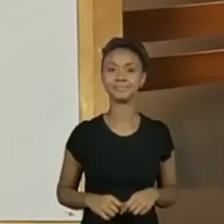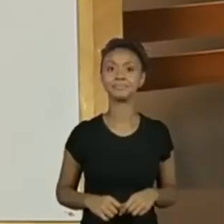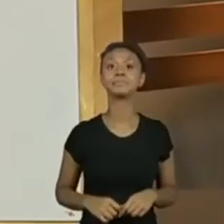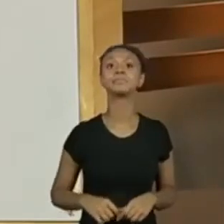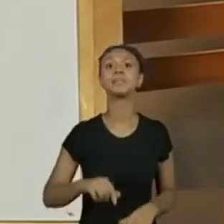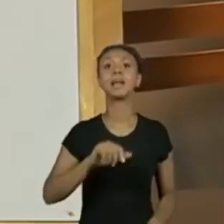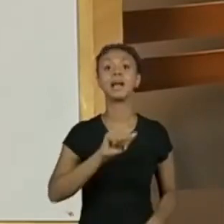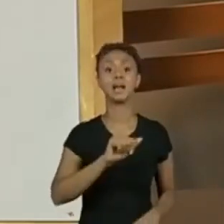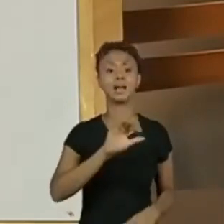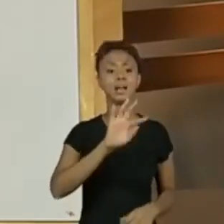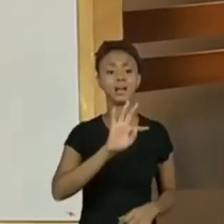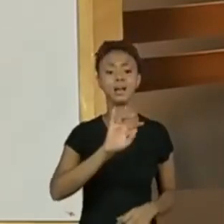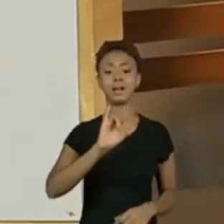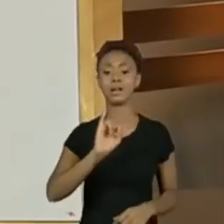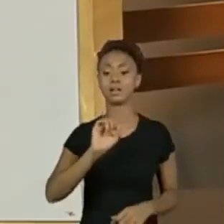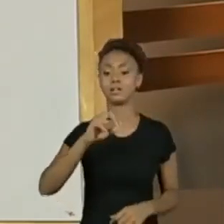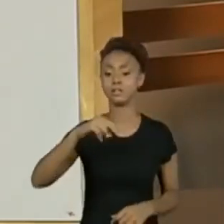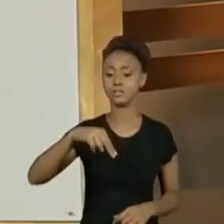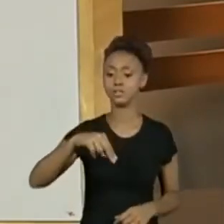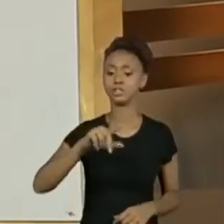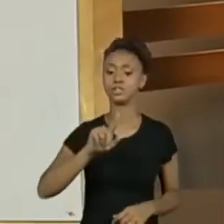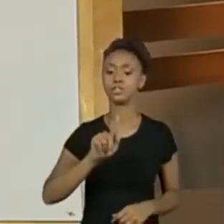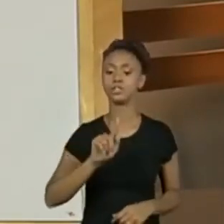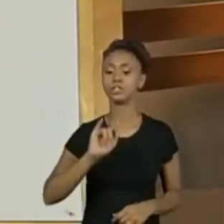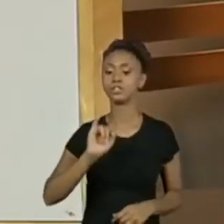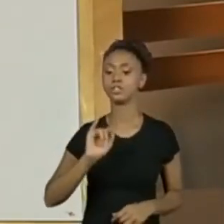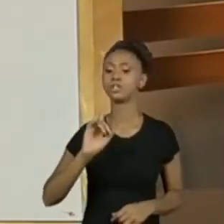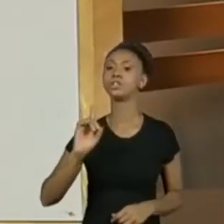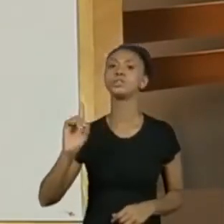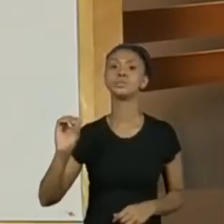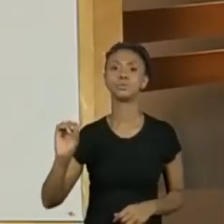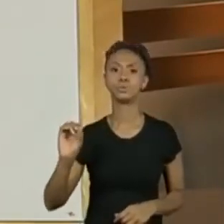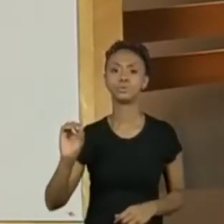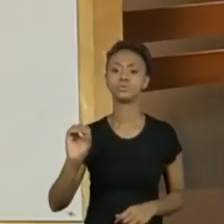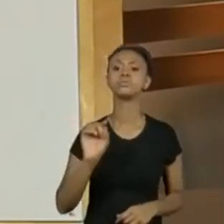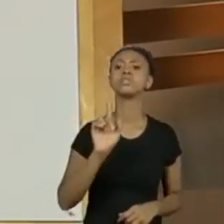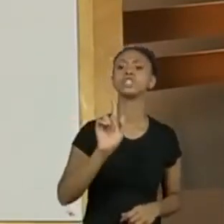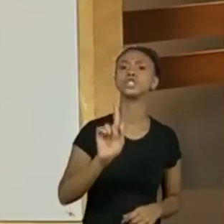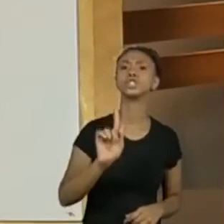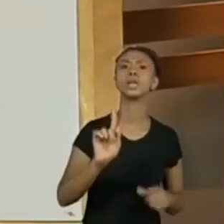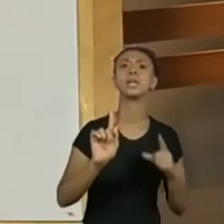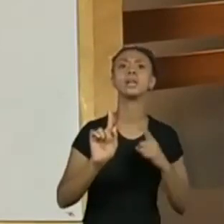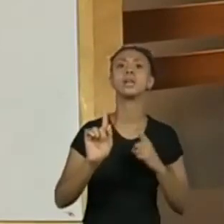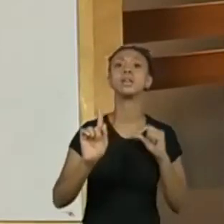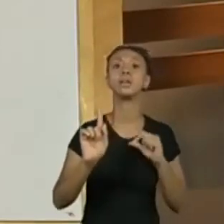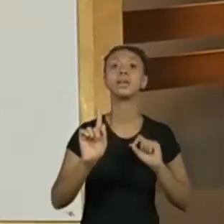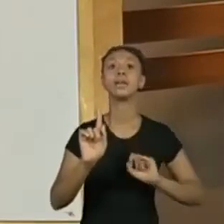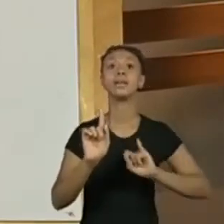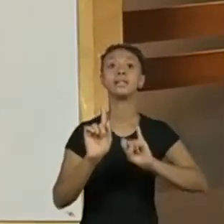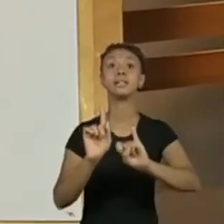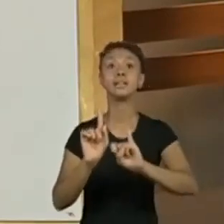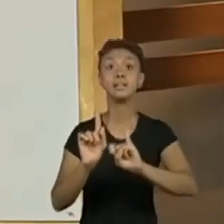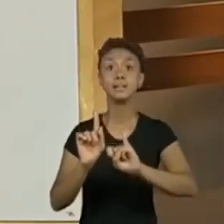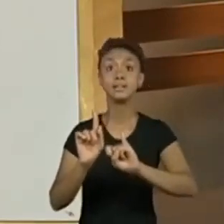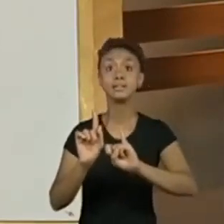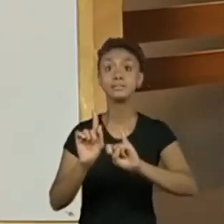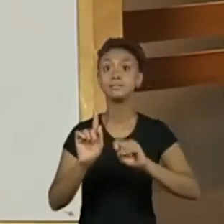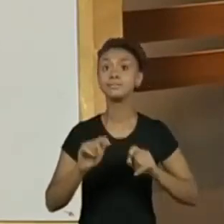Na palavra atingido, depois do G, vem a letra? A letra I. I.